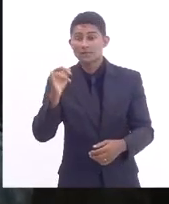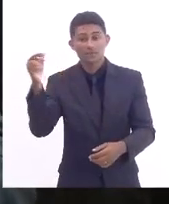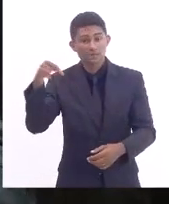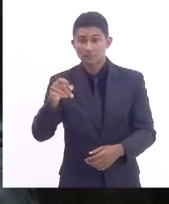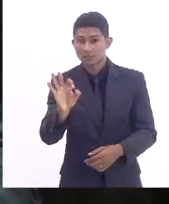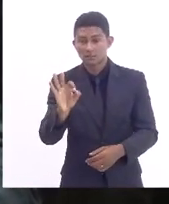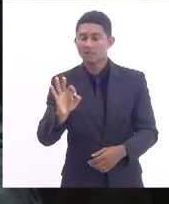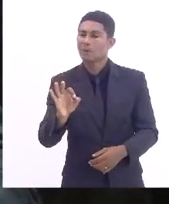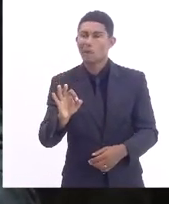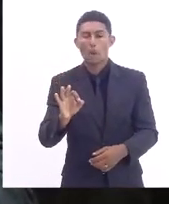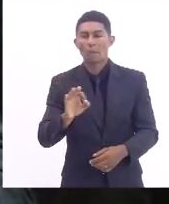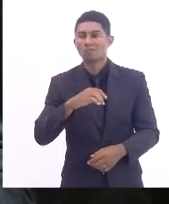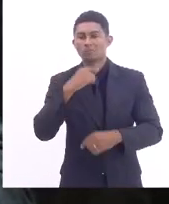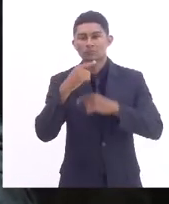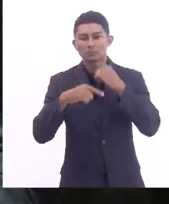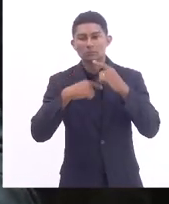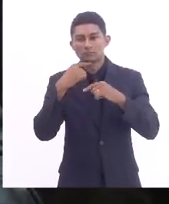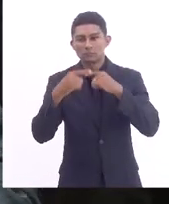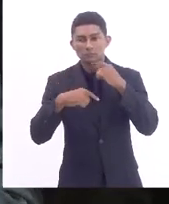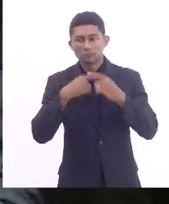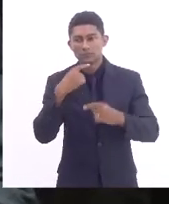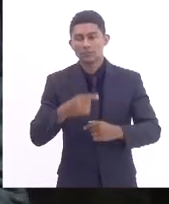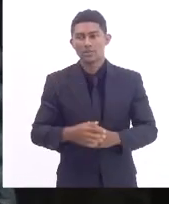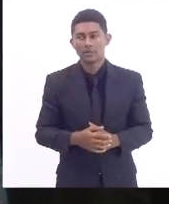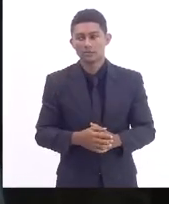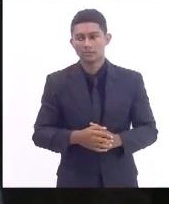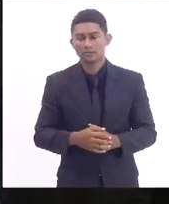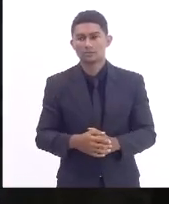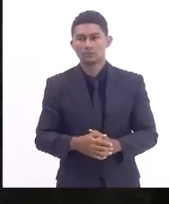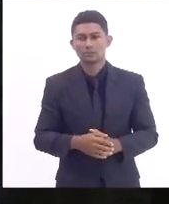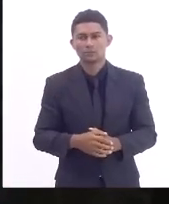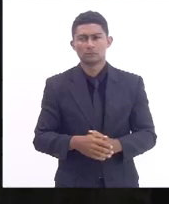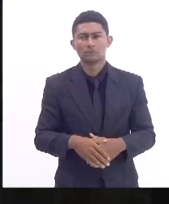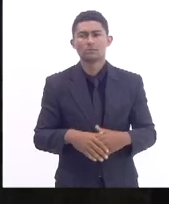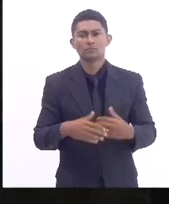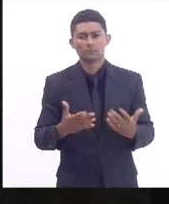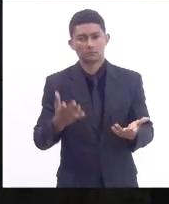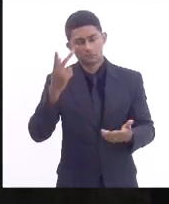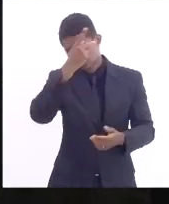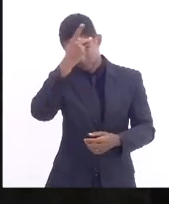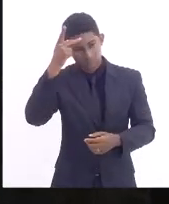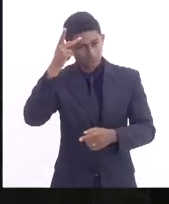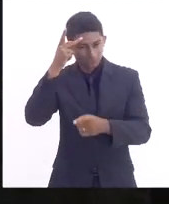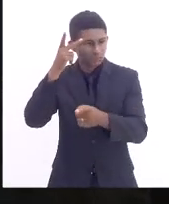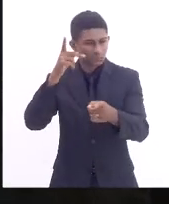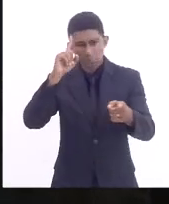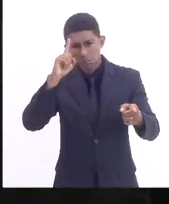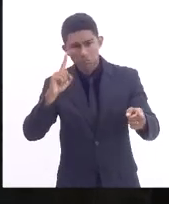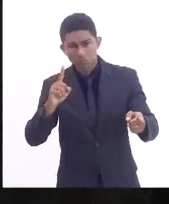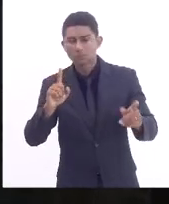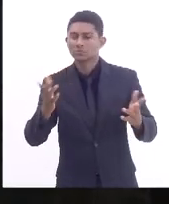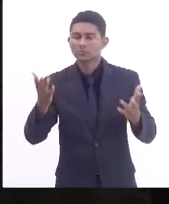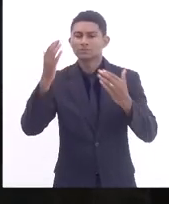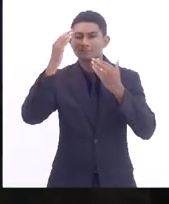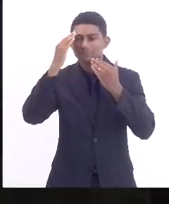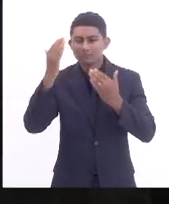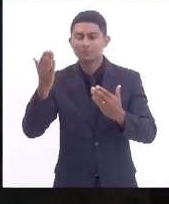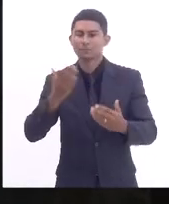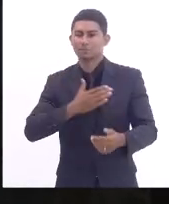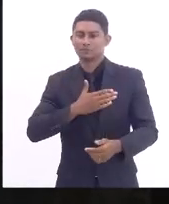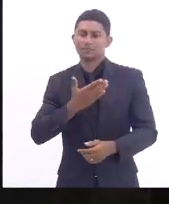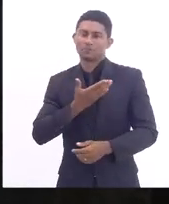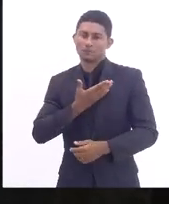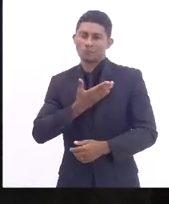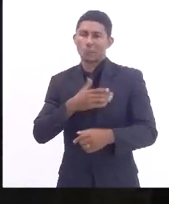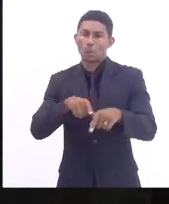não podia ser realizada no plenário eu não sei se as pessoas sabe disso então agradecer ao meu companheiro ao meu